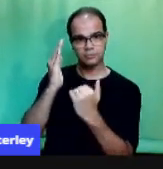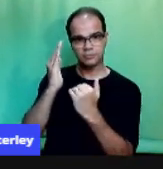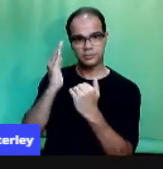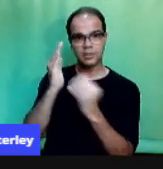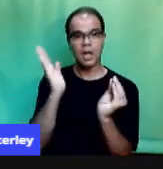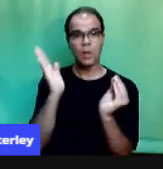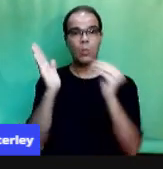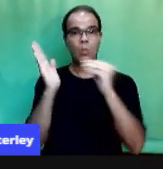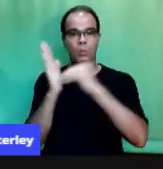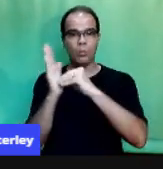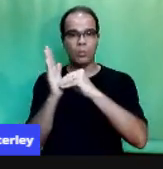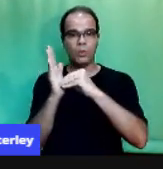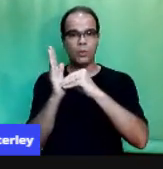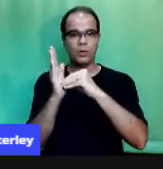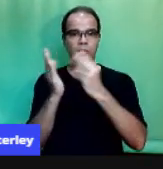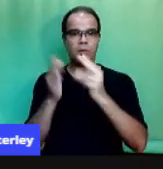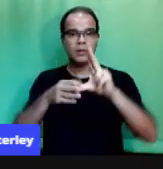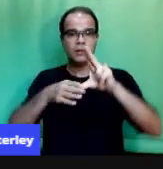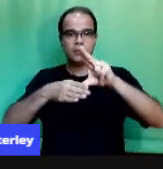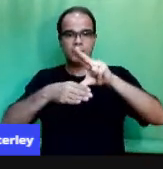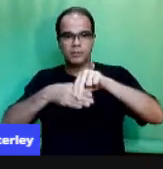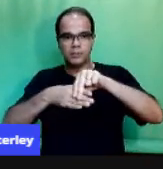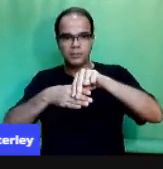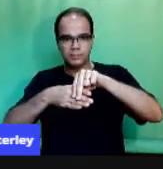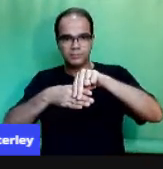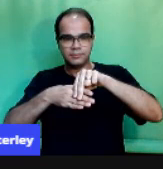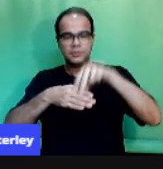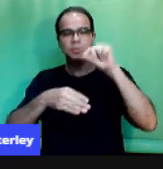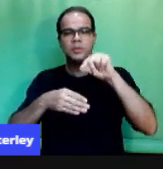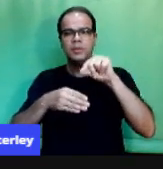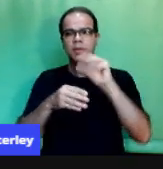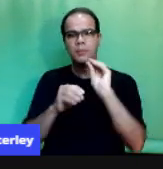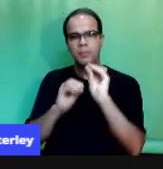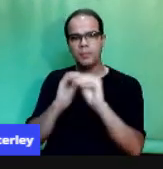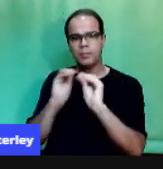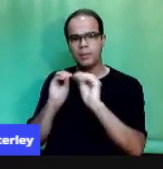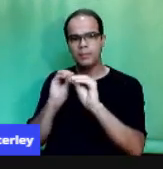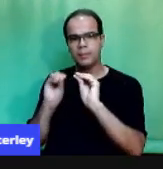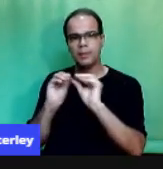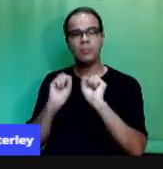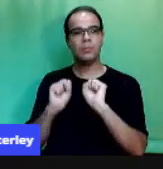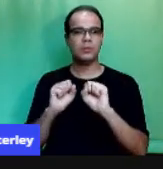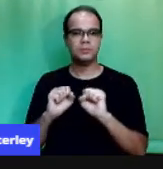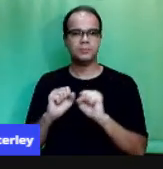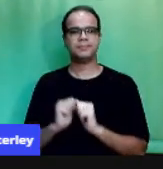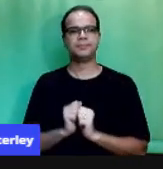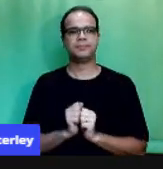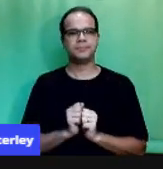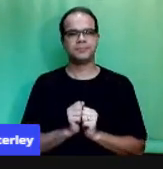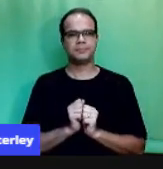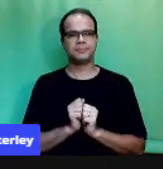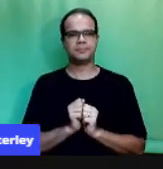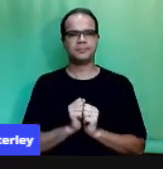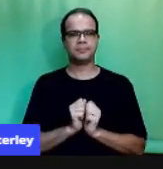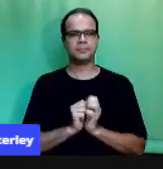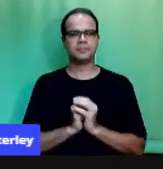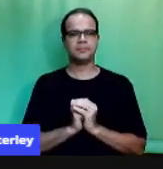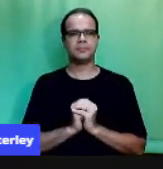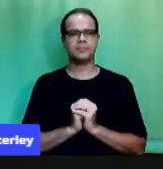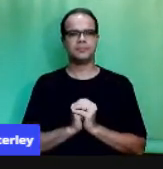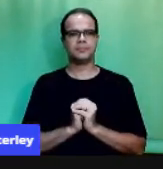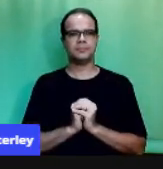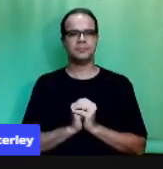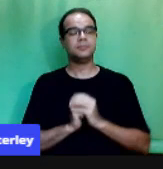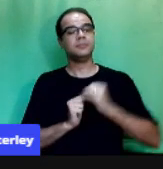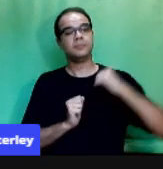anexar arquivos ou solicitar anexo de arquivos para os seus alunos. O